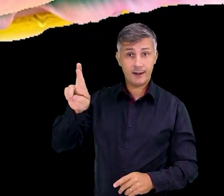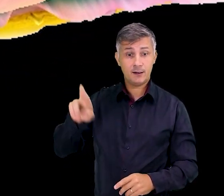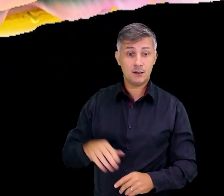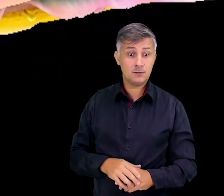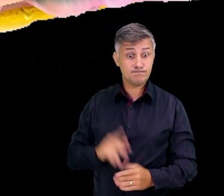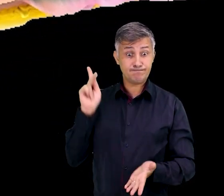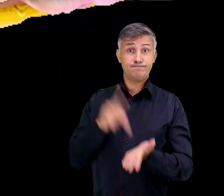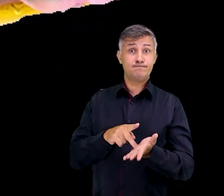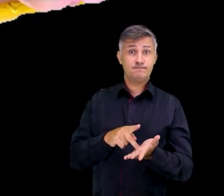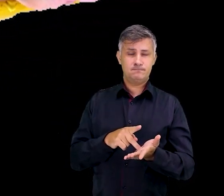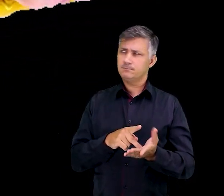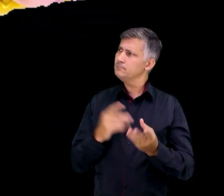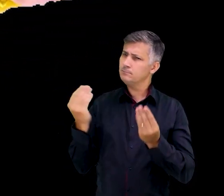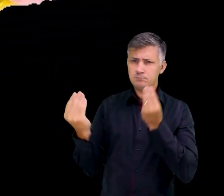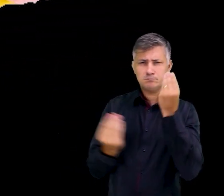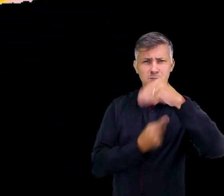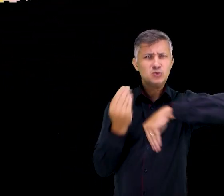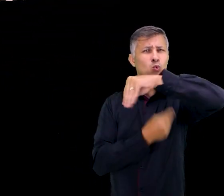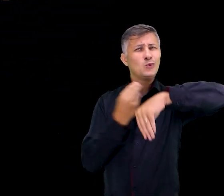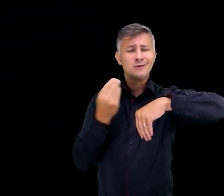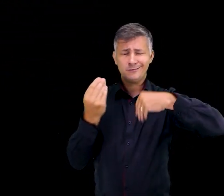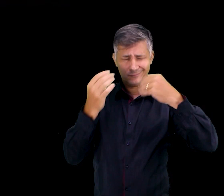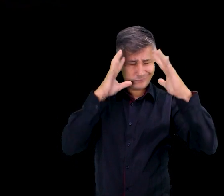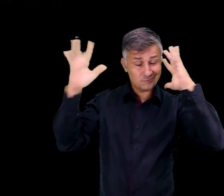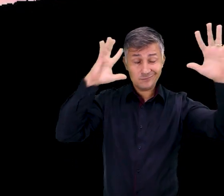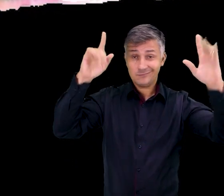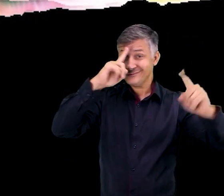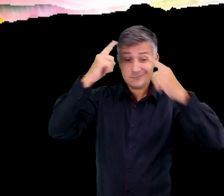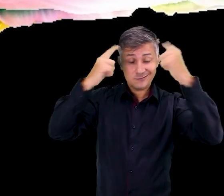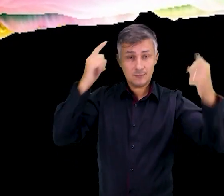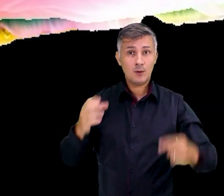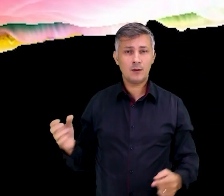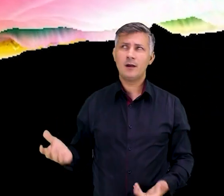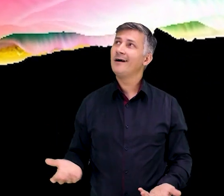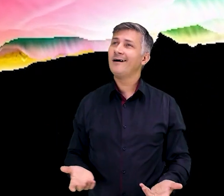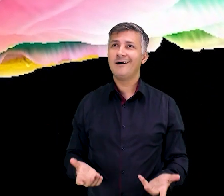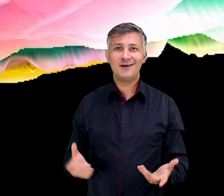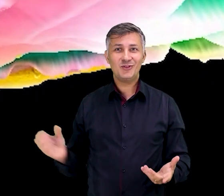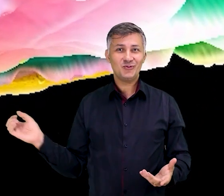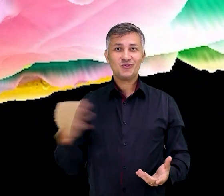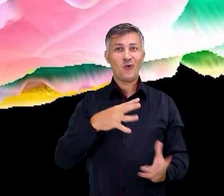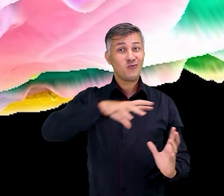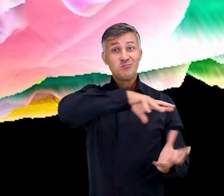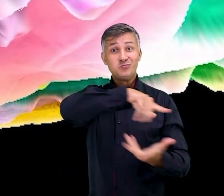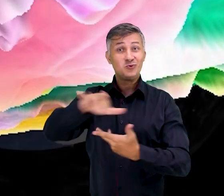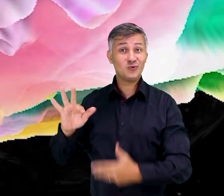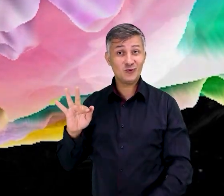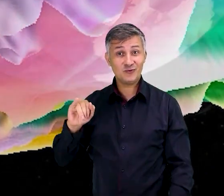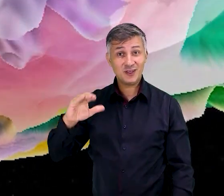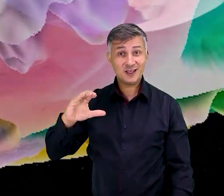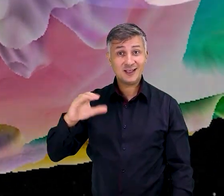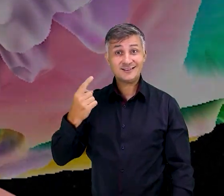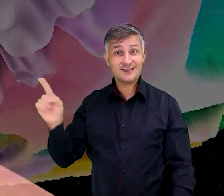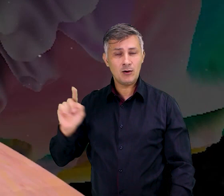realidades fantásticas, fantasia. Um novo mundo inaugurado por autores de literatura de ficção científica, como